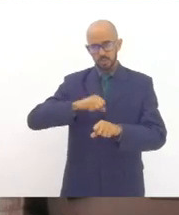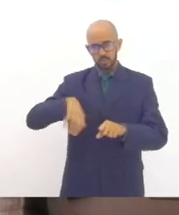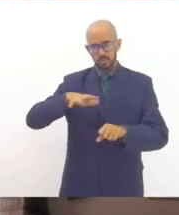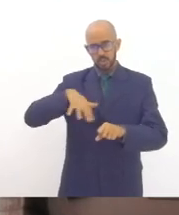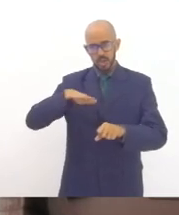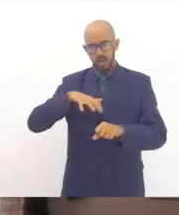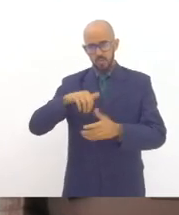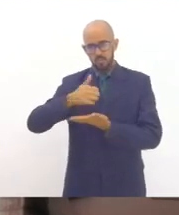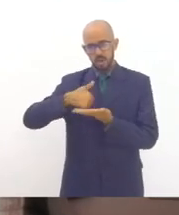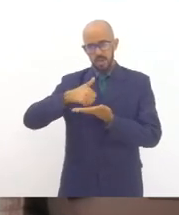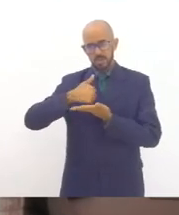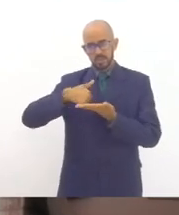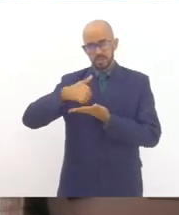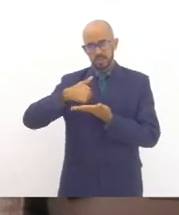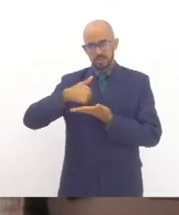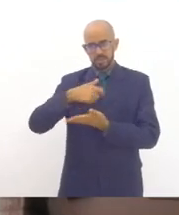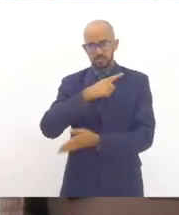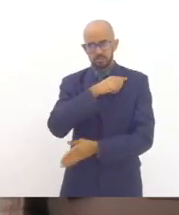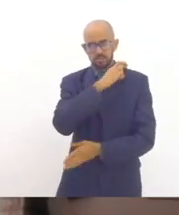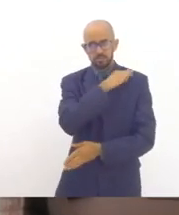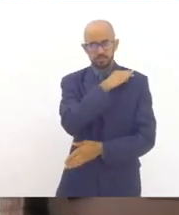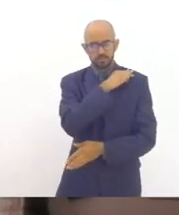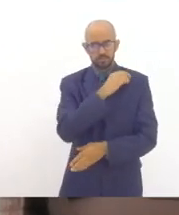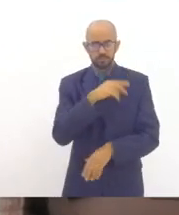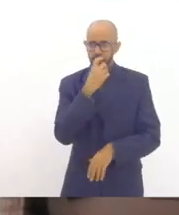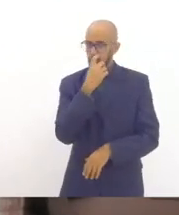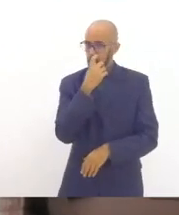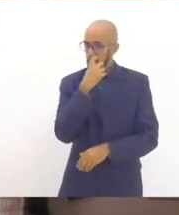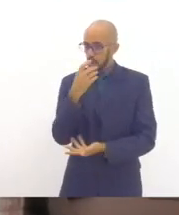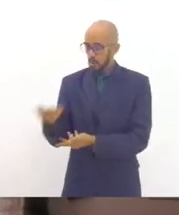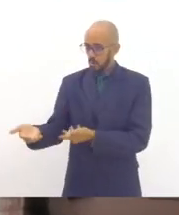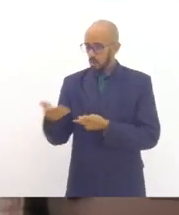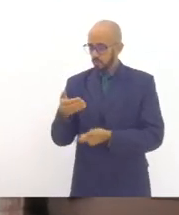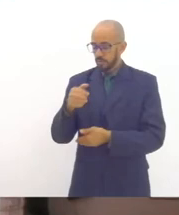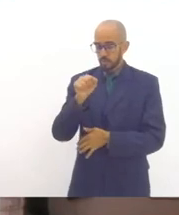médio. Tá? Então, eu chamo aqui a Ana, por favor,